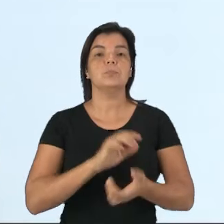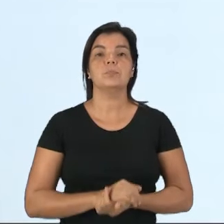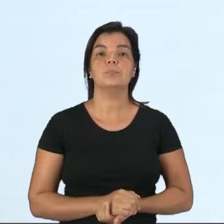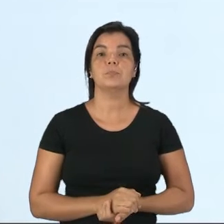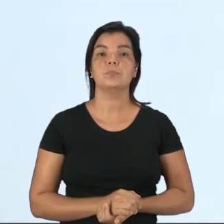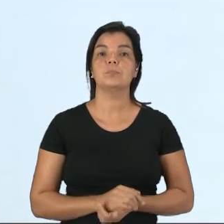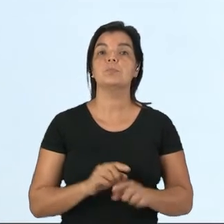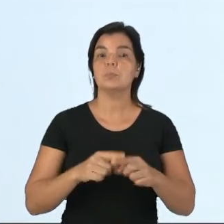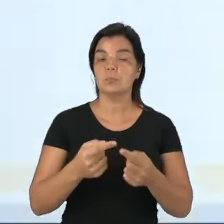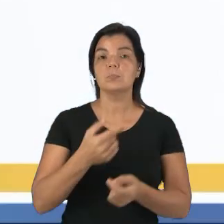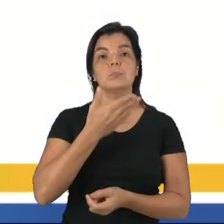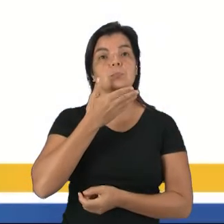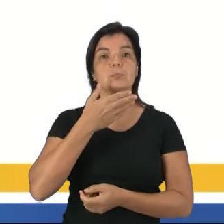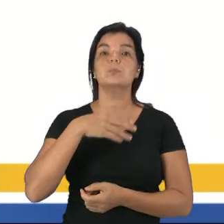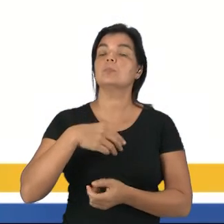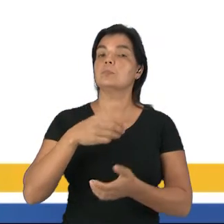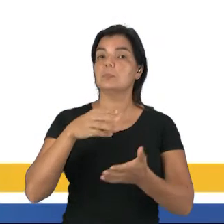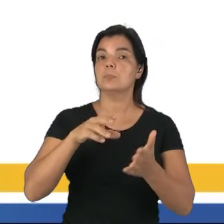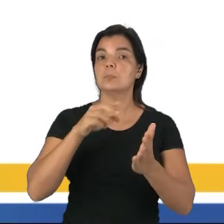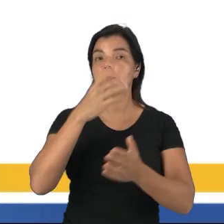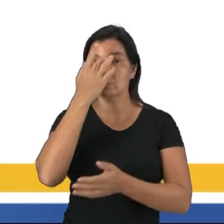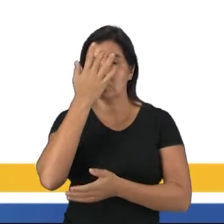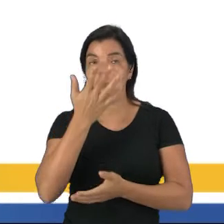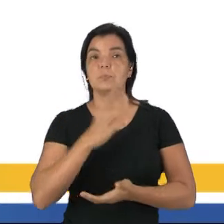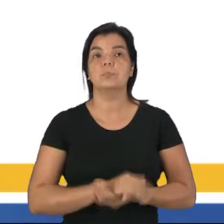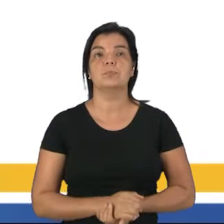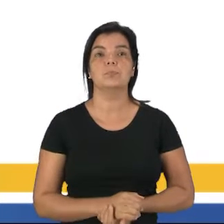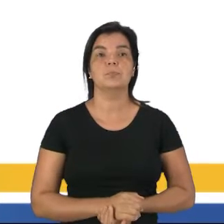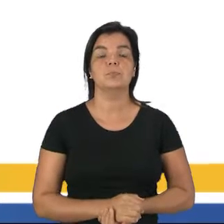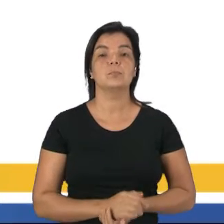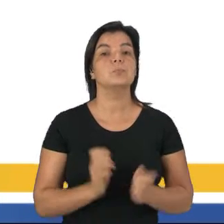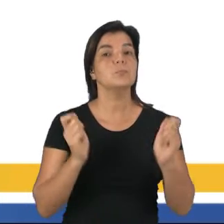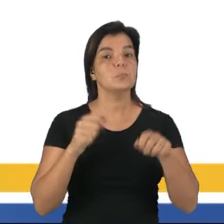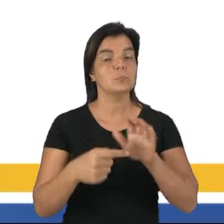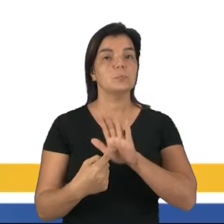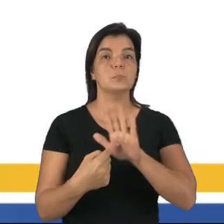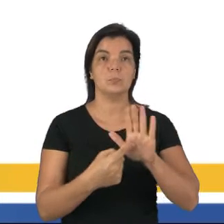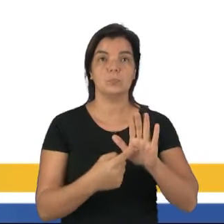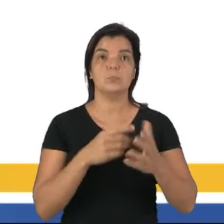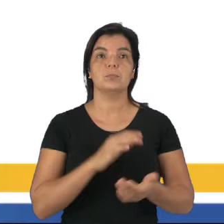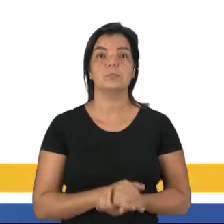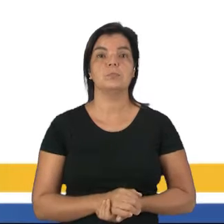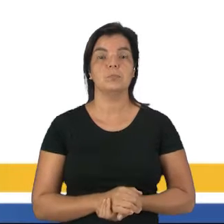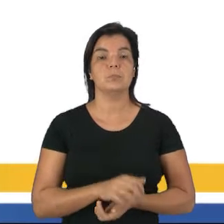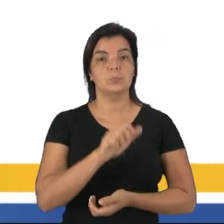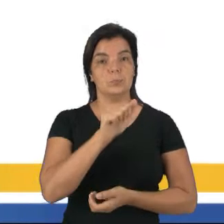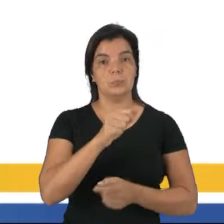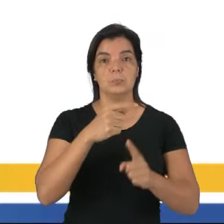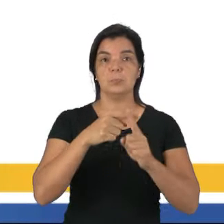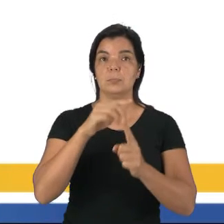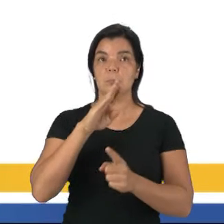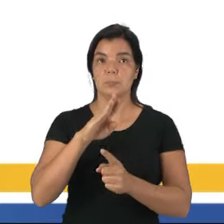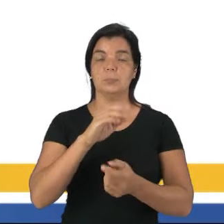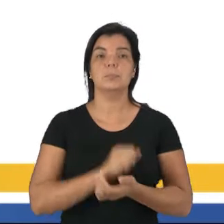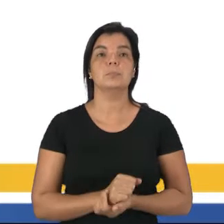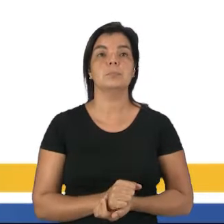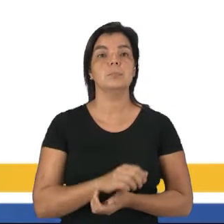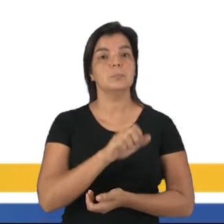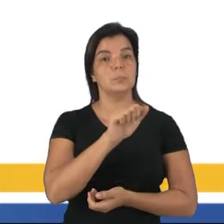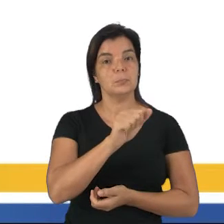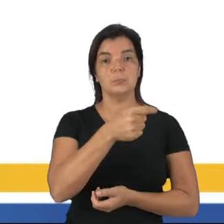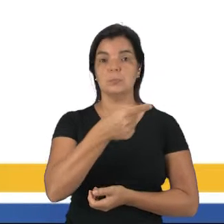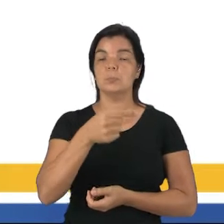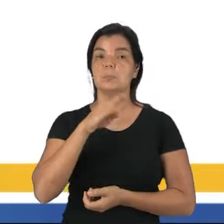um método mais eficiente. Então, voltando aqui, eu consigo representar, né, nesse formato A de Alberto e B de Bruno,